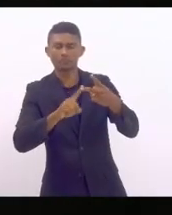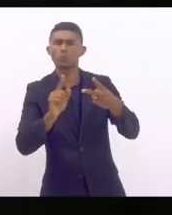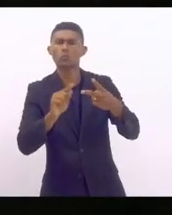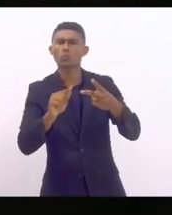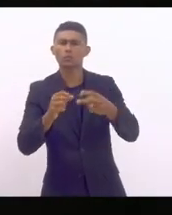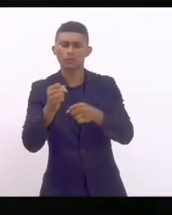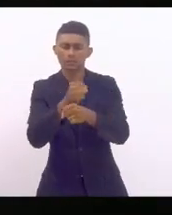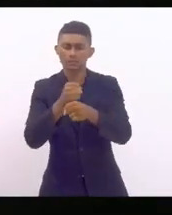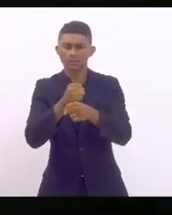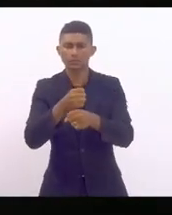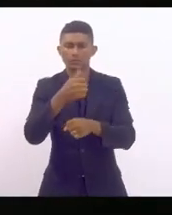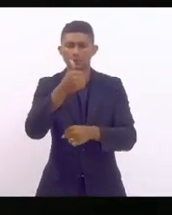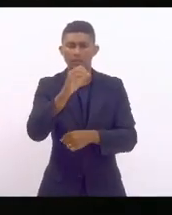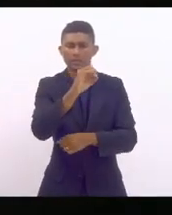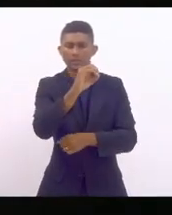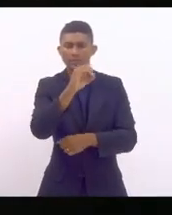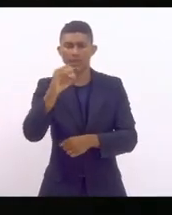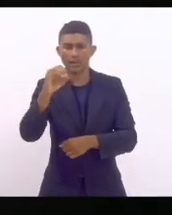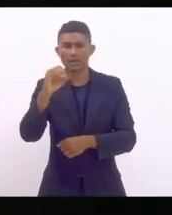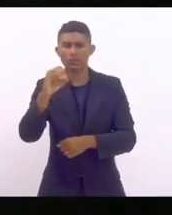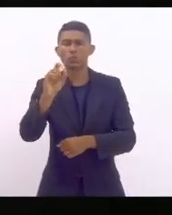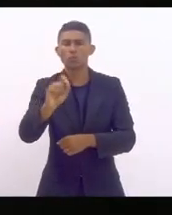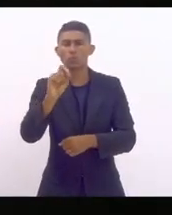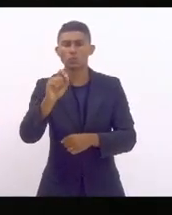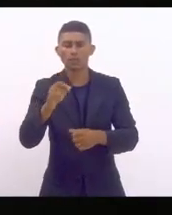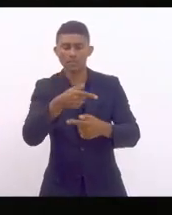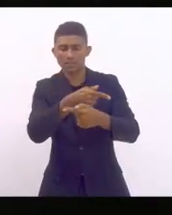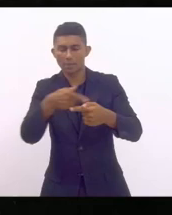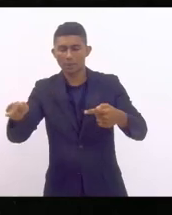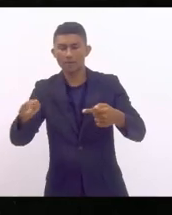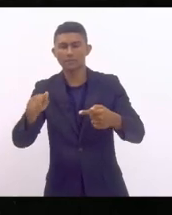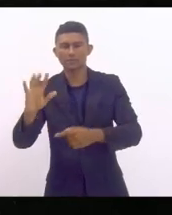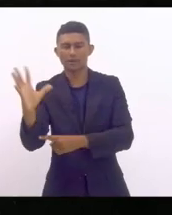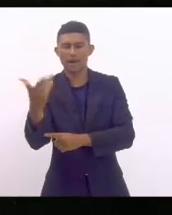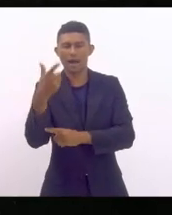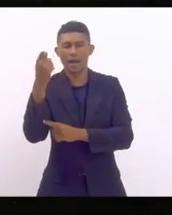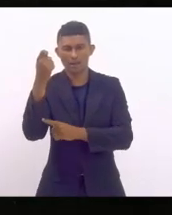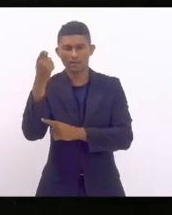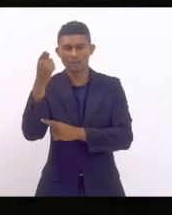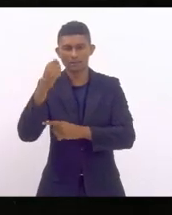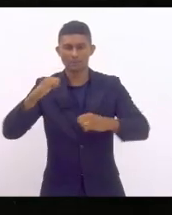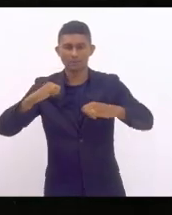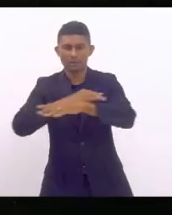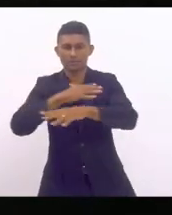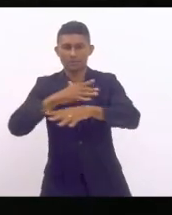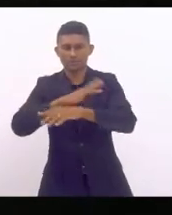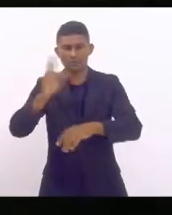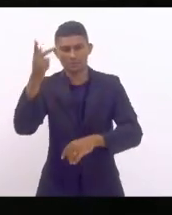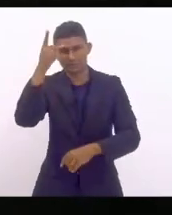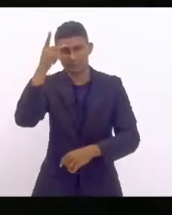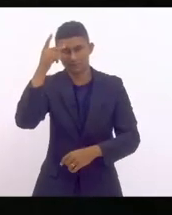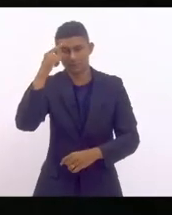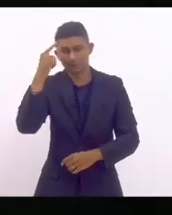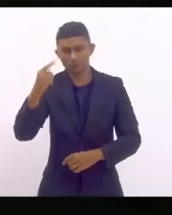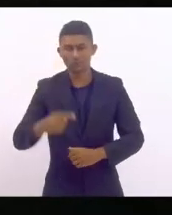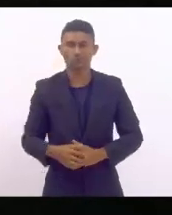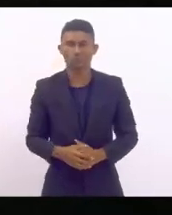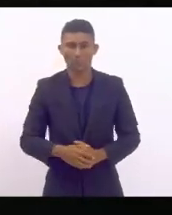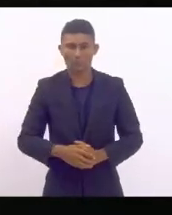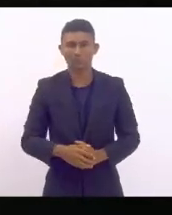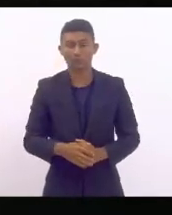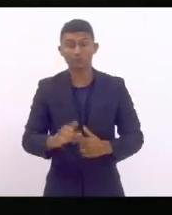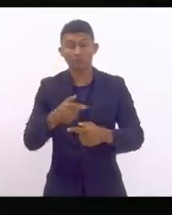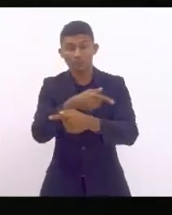anos da semana de arte que se realizou na cidade de São Paulo cê manda de